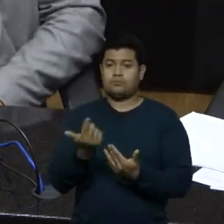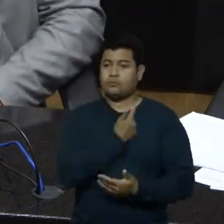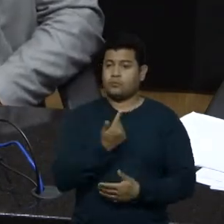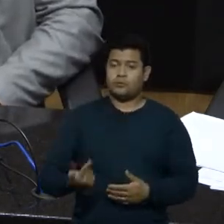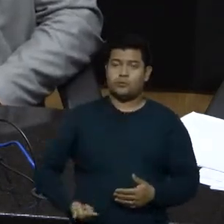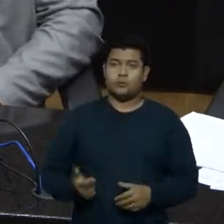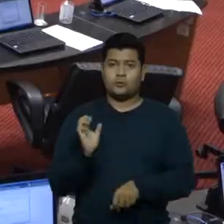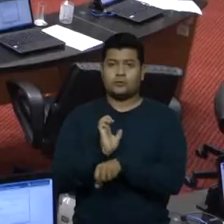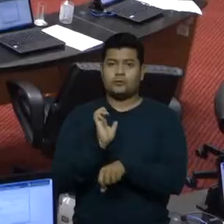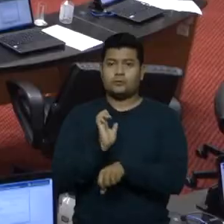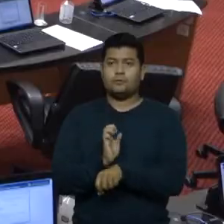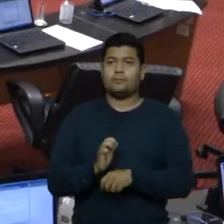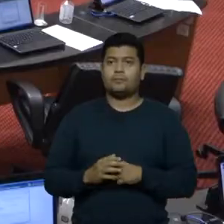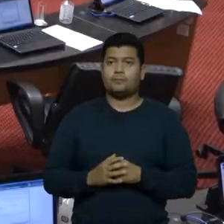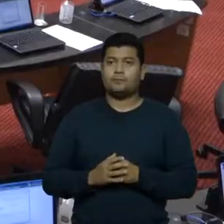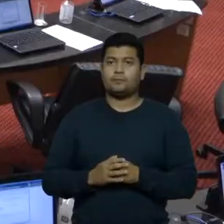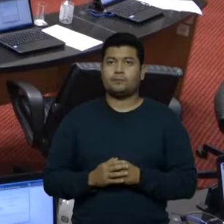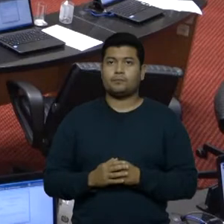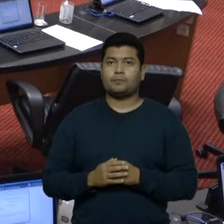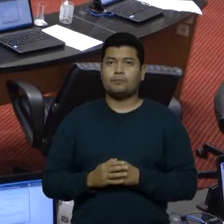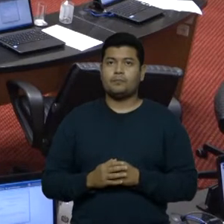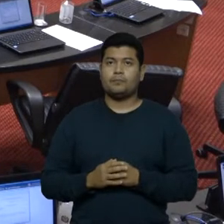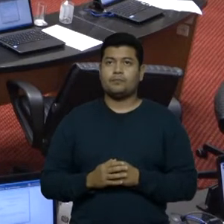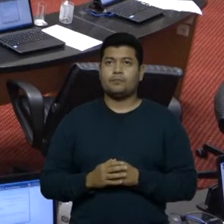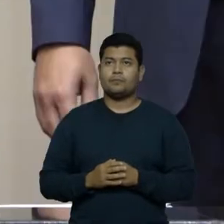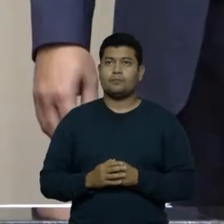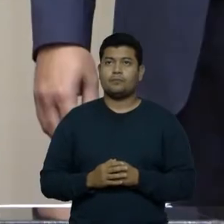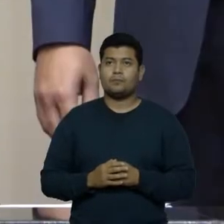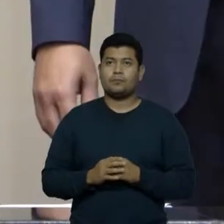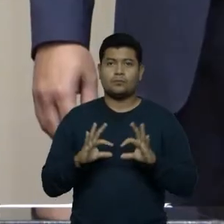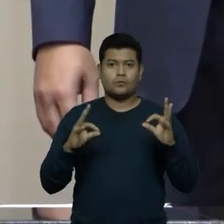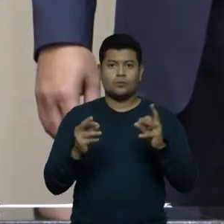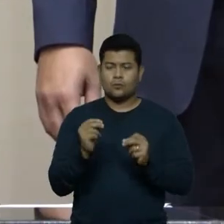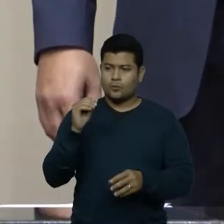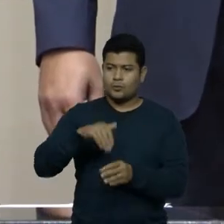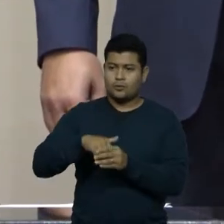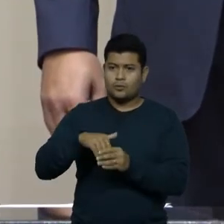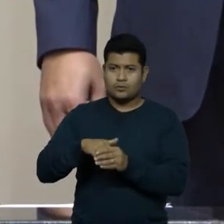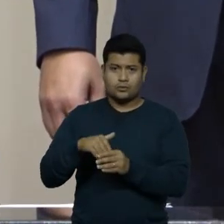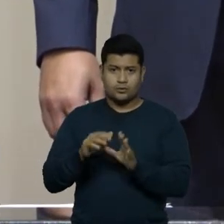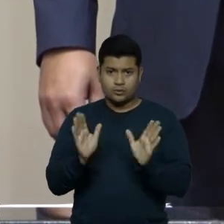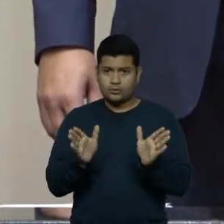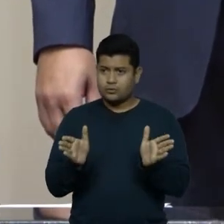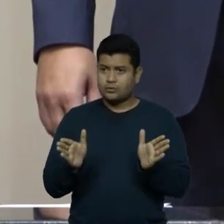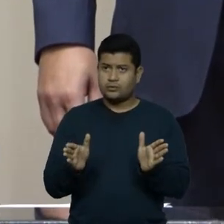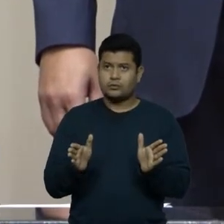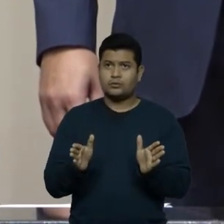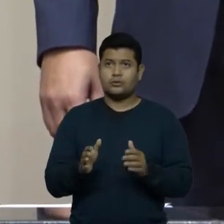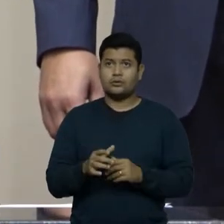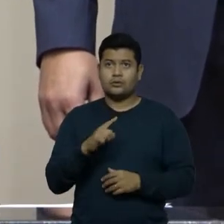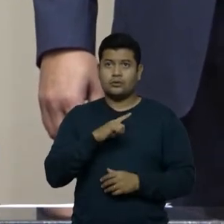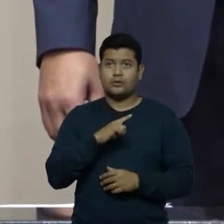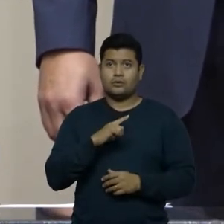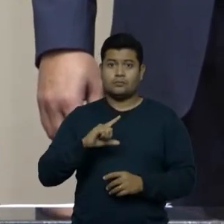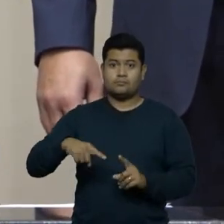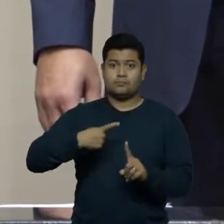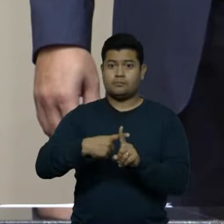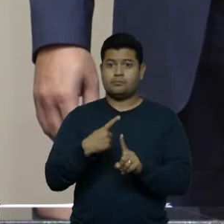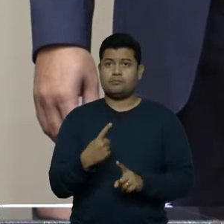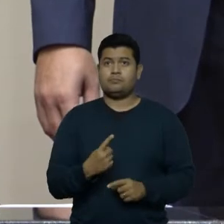Estado senhores deputados todos os senhores deputados votaram Eu ainda tenho nós temos mais